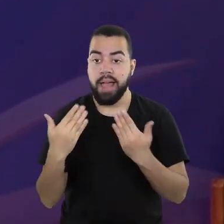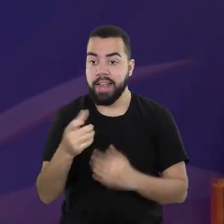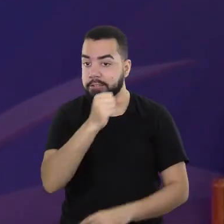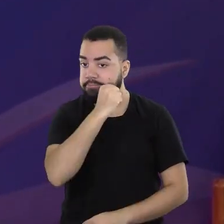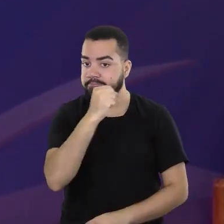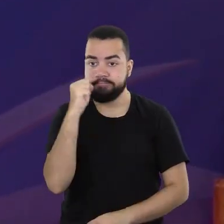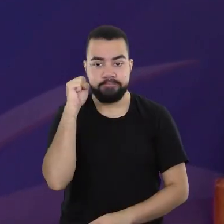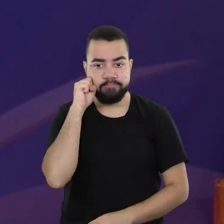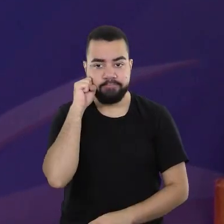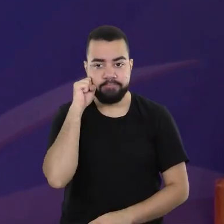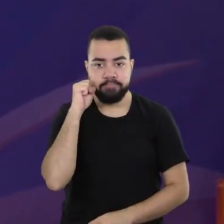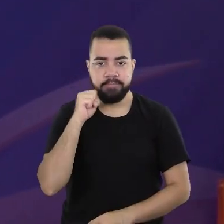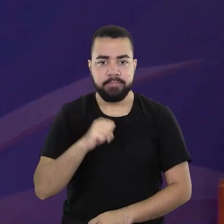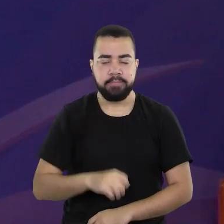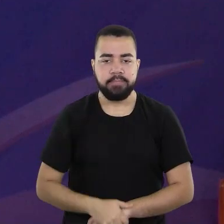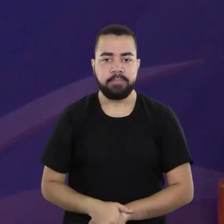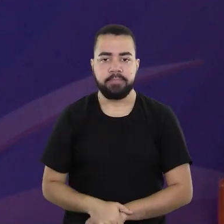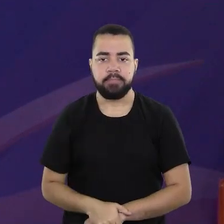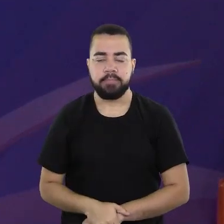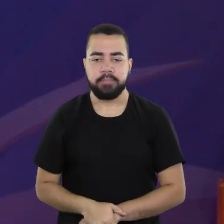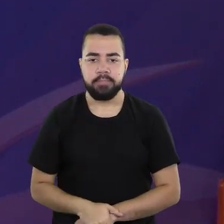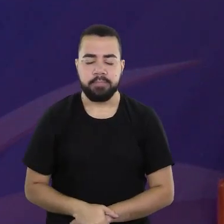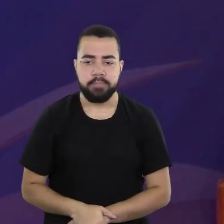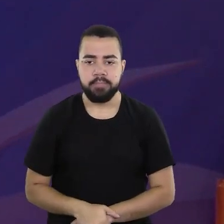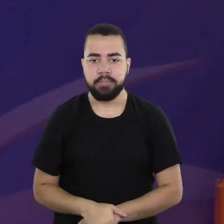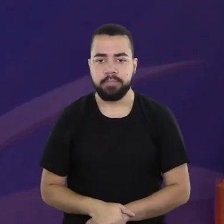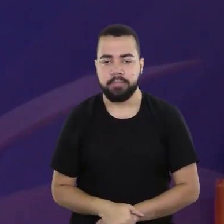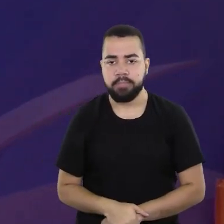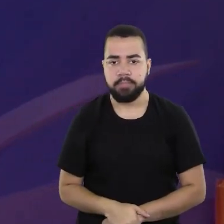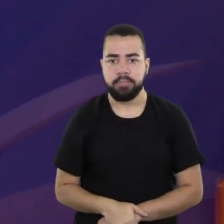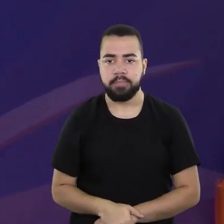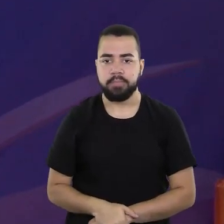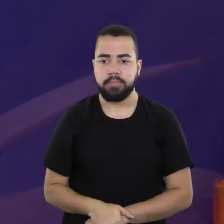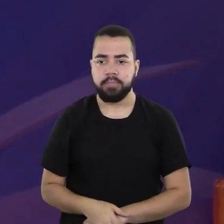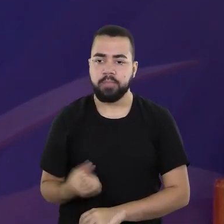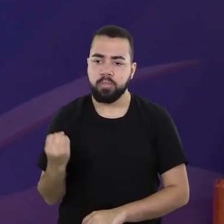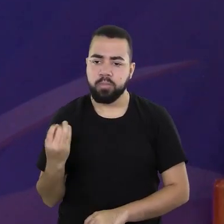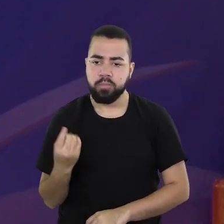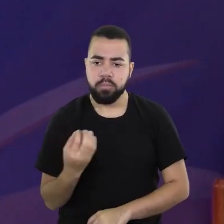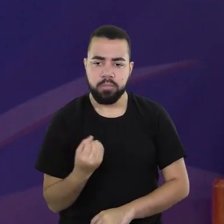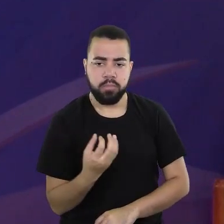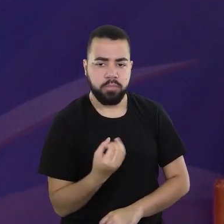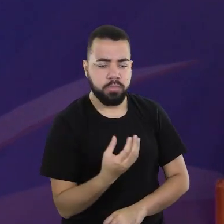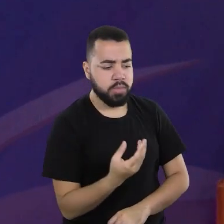coisa também, eu disse, é hora do cara viajar? Você faria essa pergunta ou não?